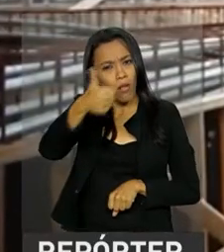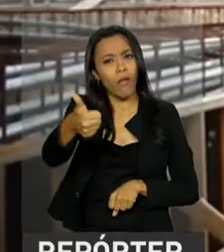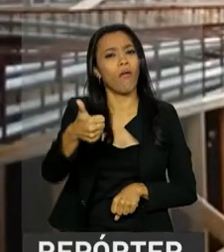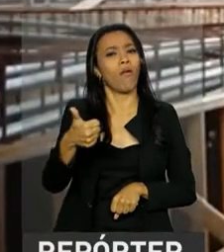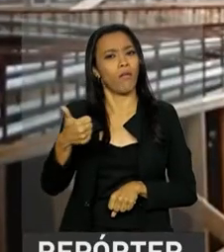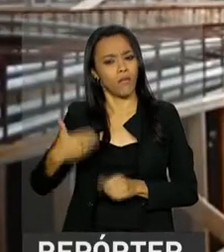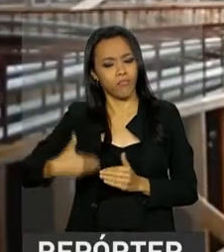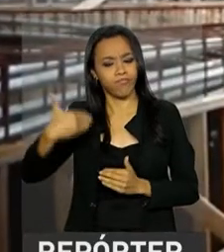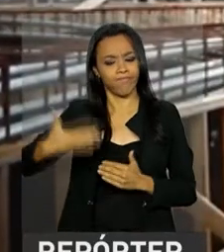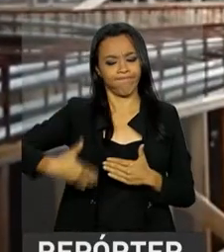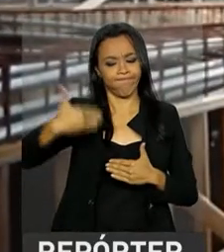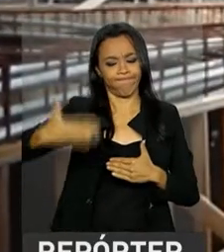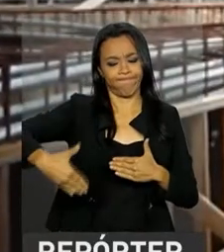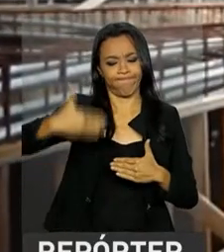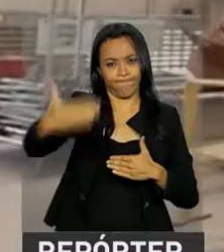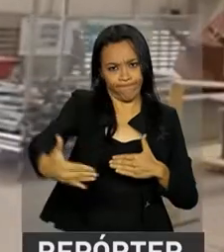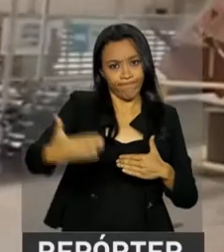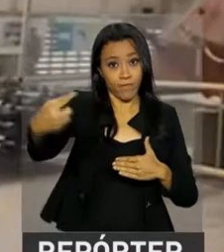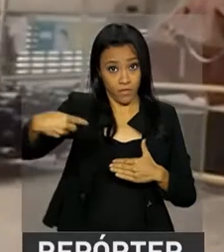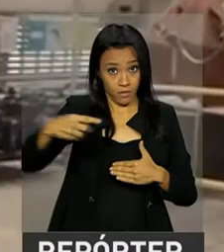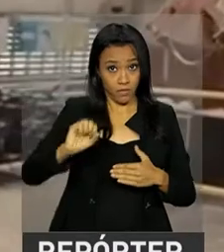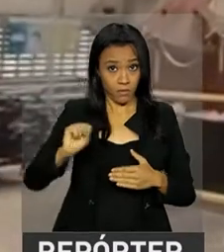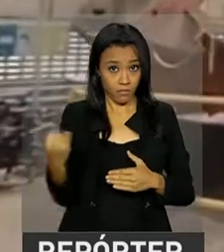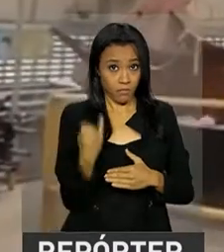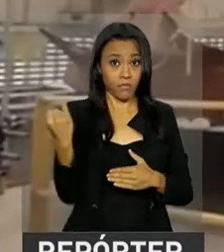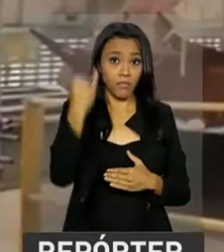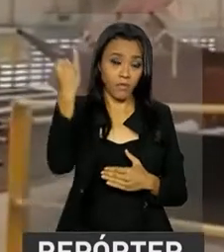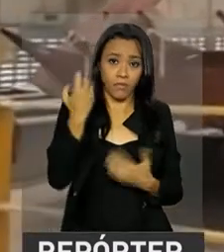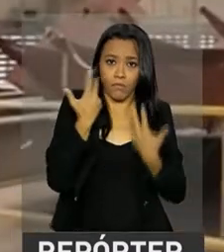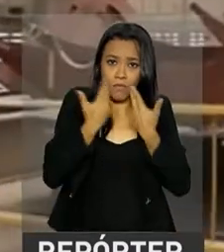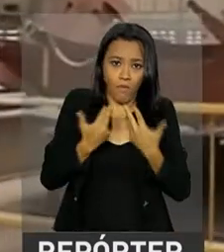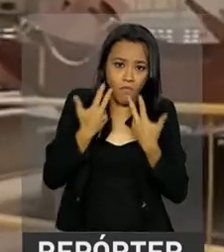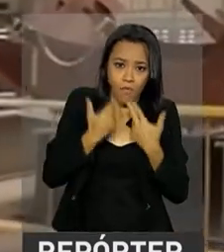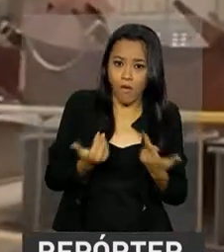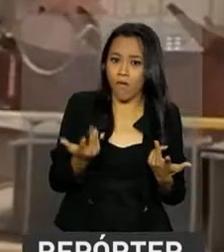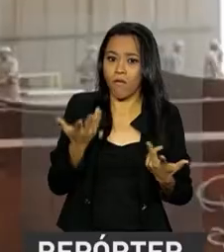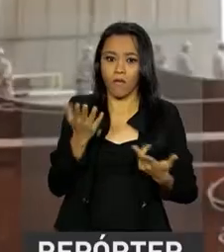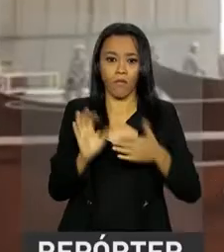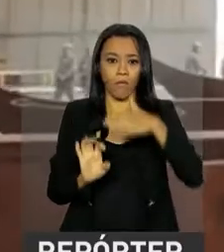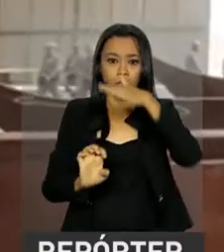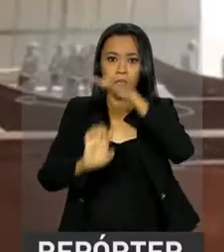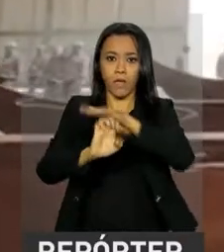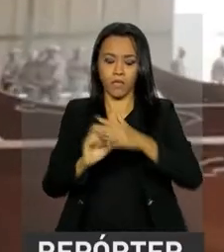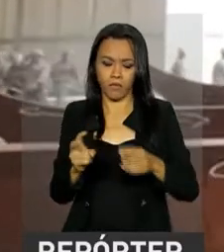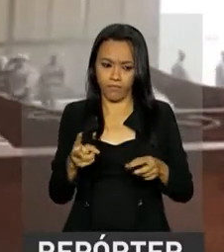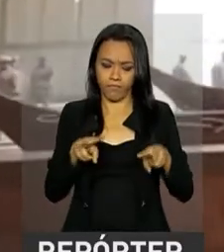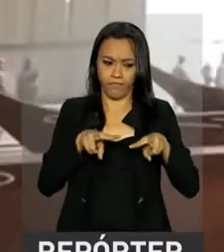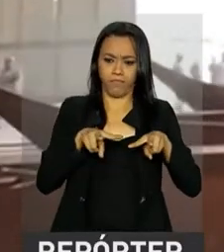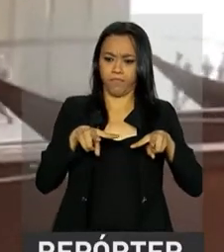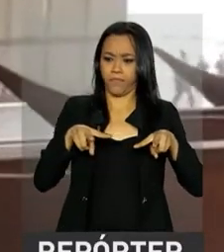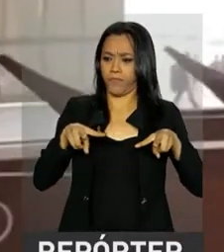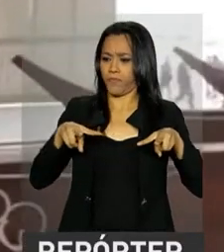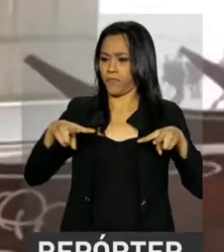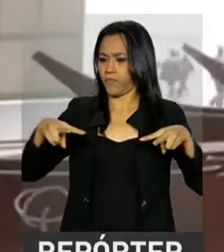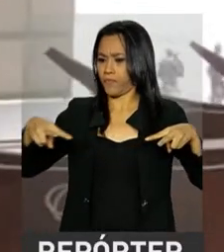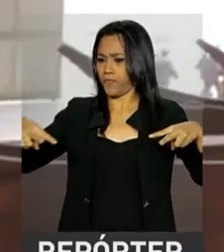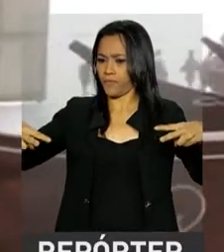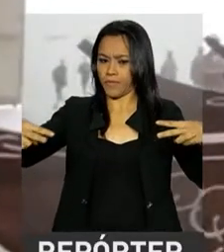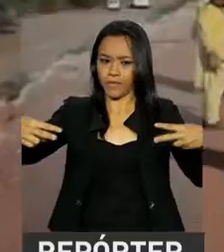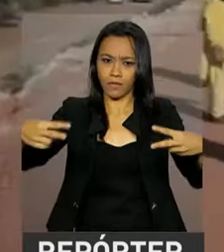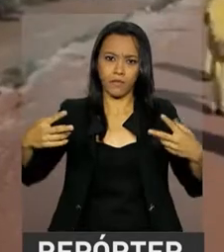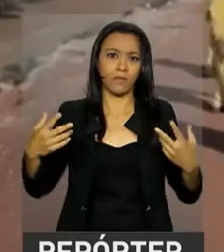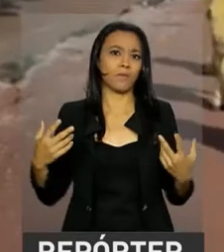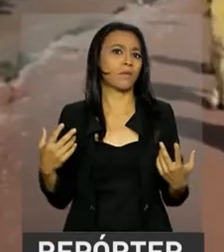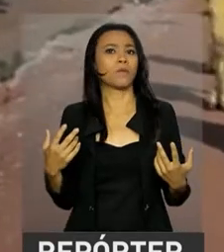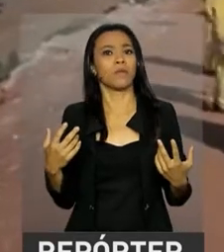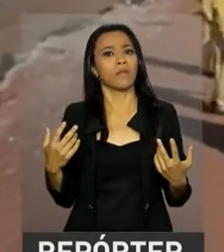e isso é importante é normal que uma empresa não há intenção dessa os melhores empresas possam até